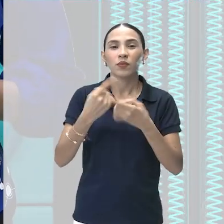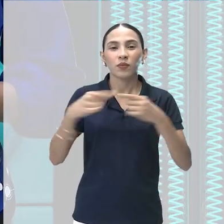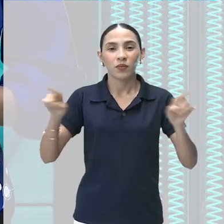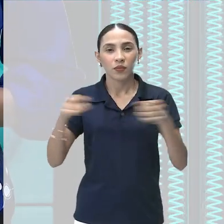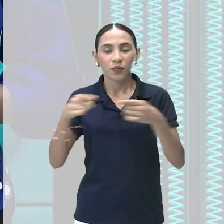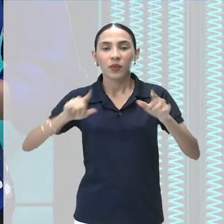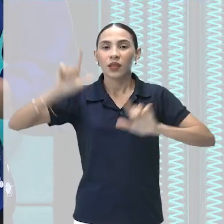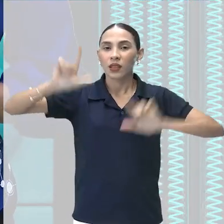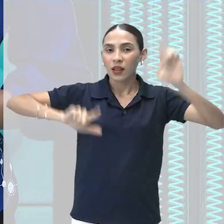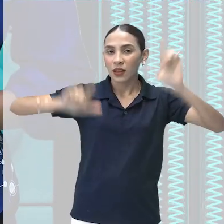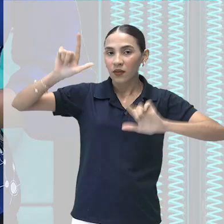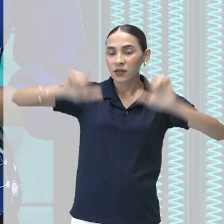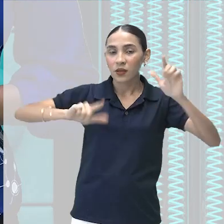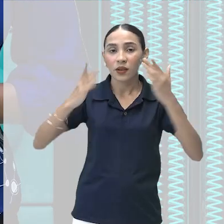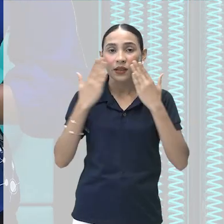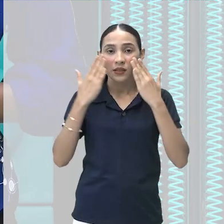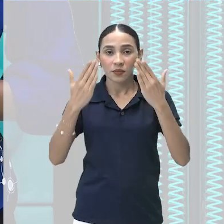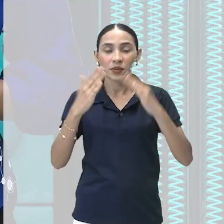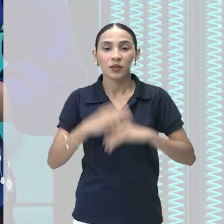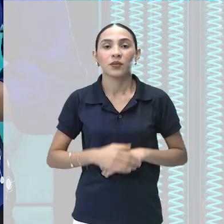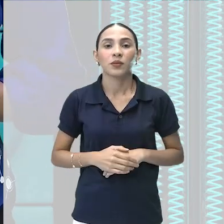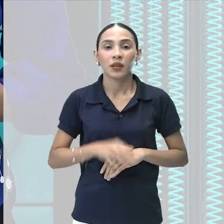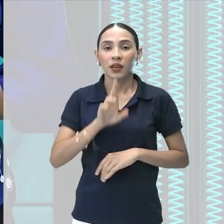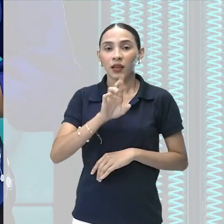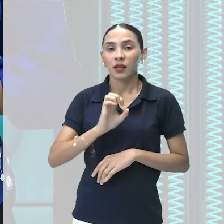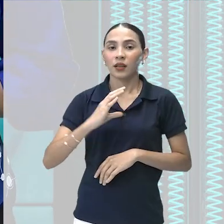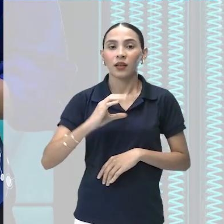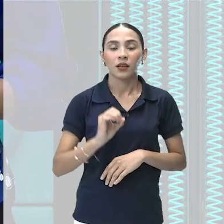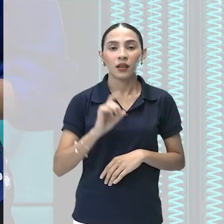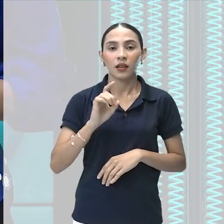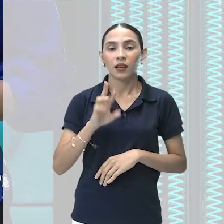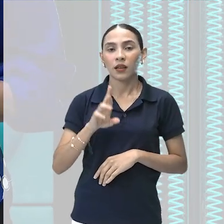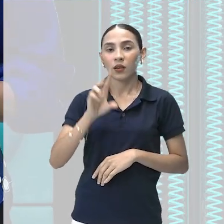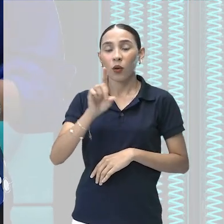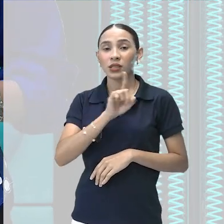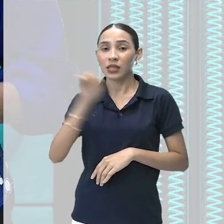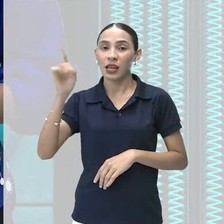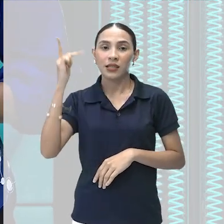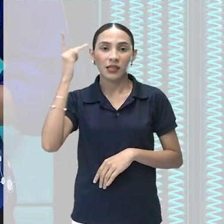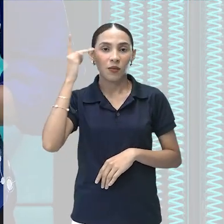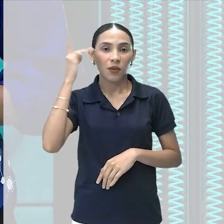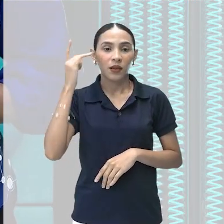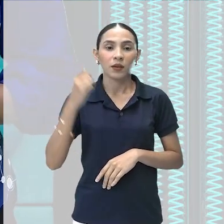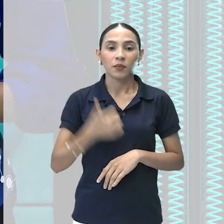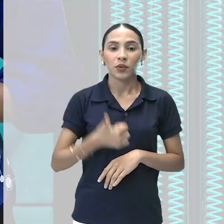musical de televisão exibido na TV Record de São Paulo em